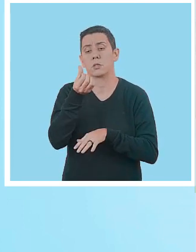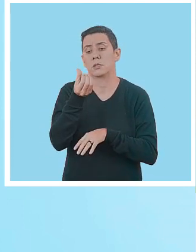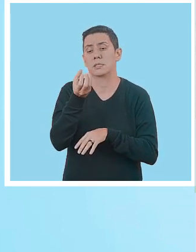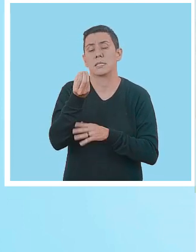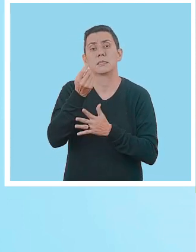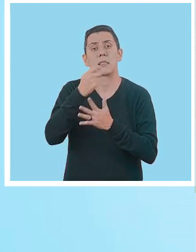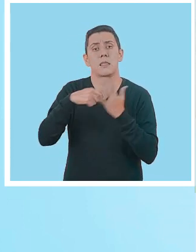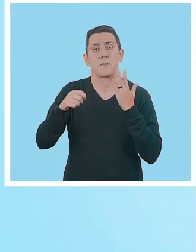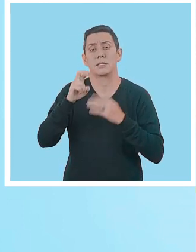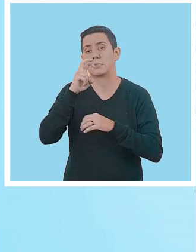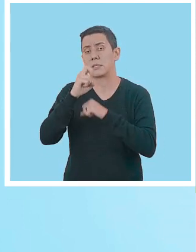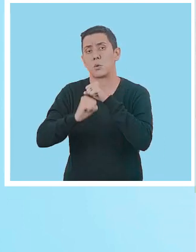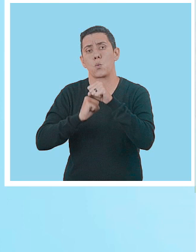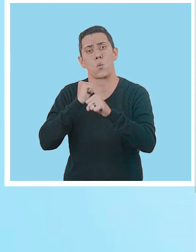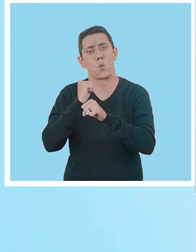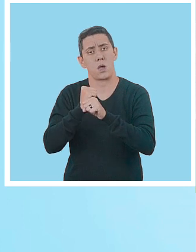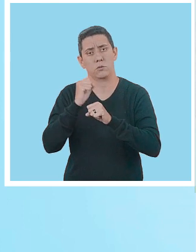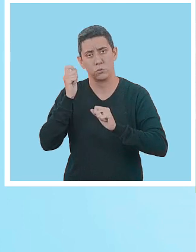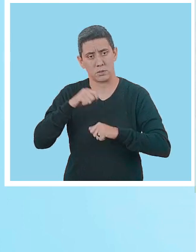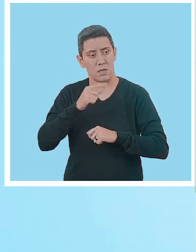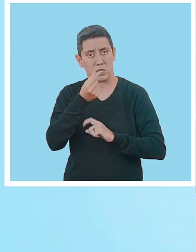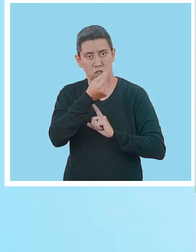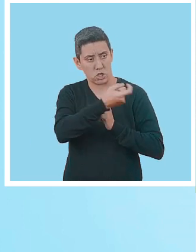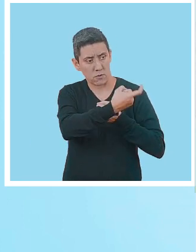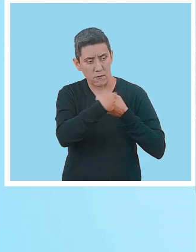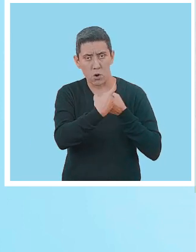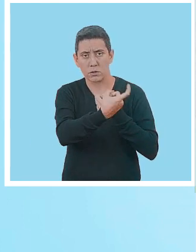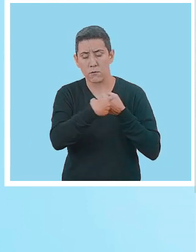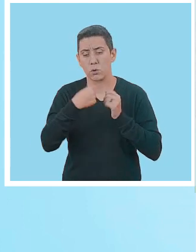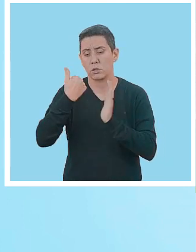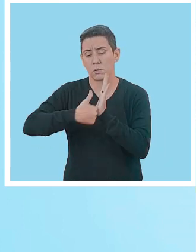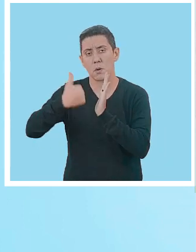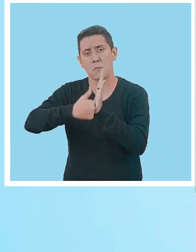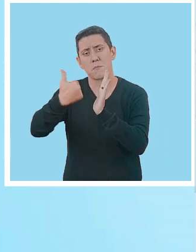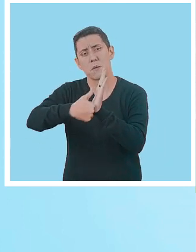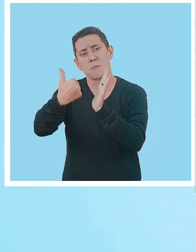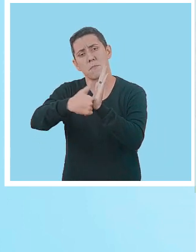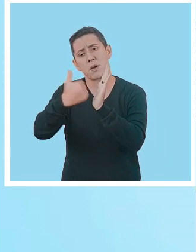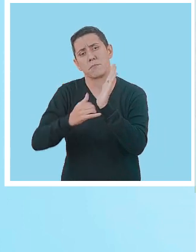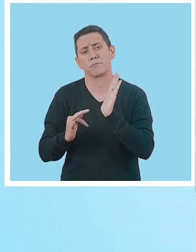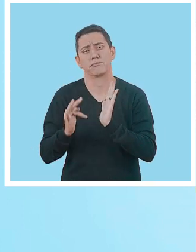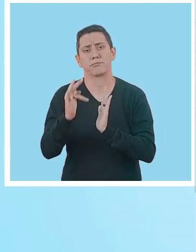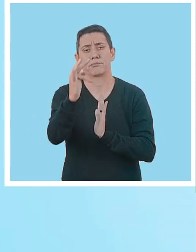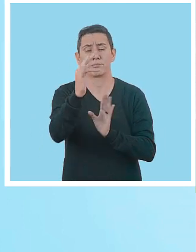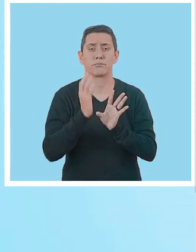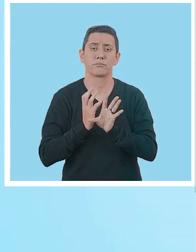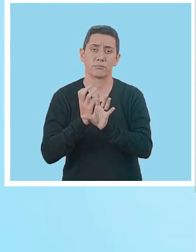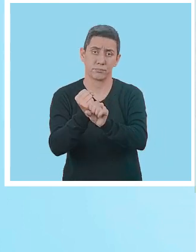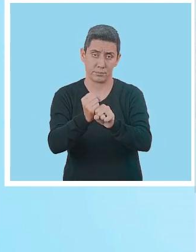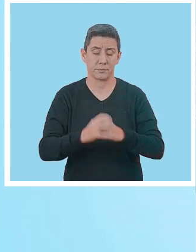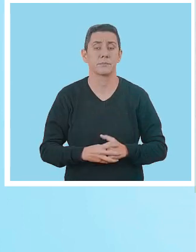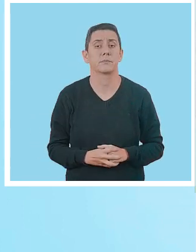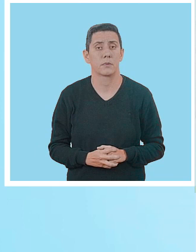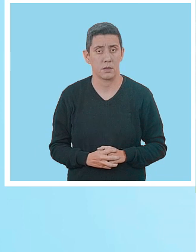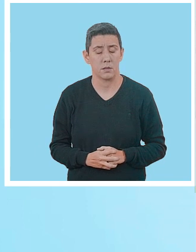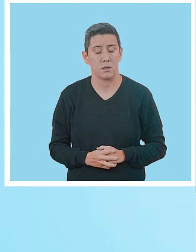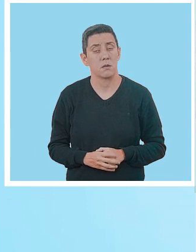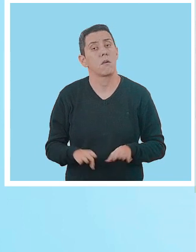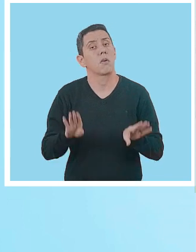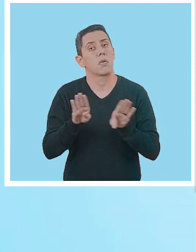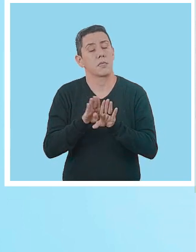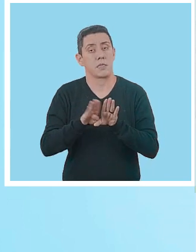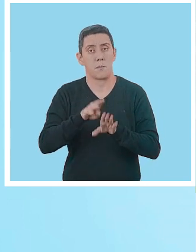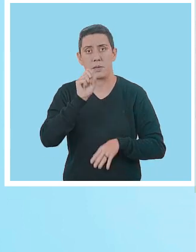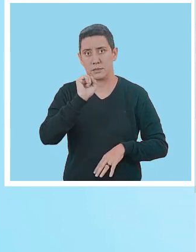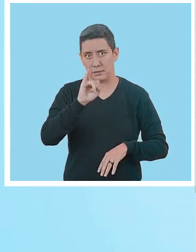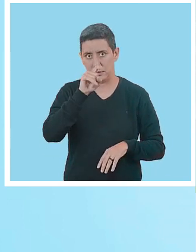energia você pode usar esse crédito para outros meses e o contrário o contrário também é válido se você consumir mais